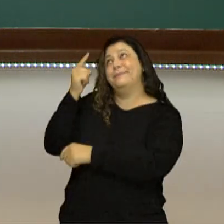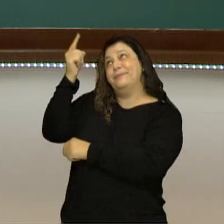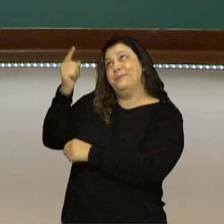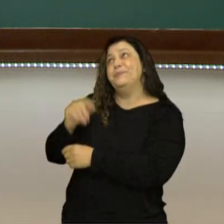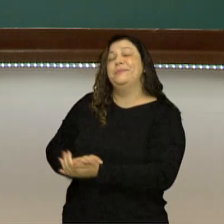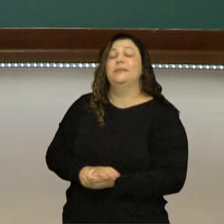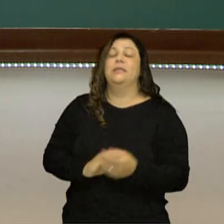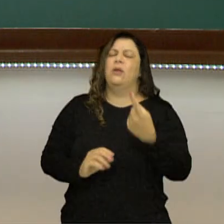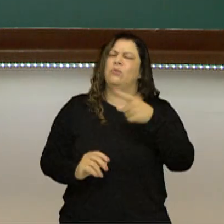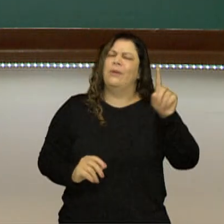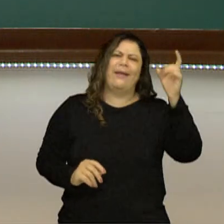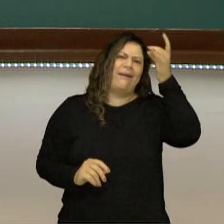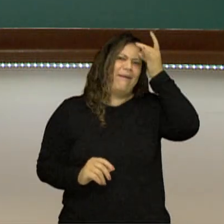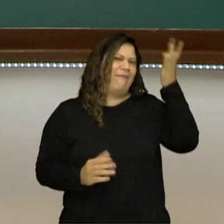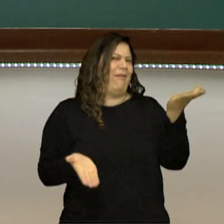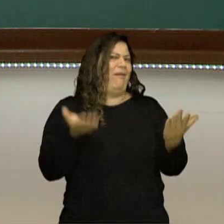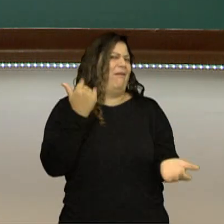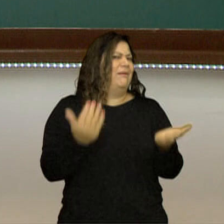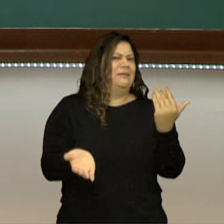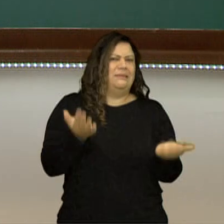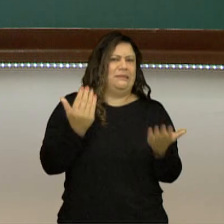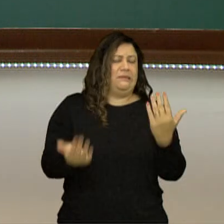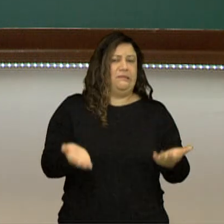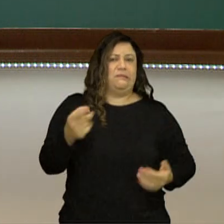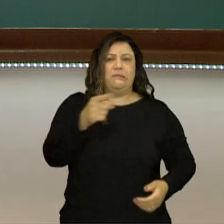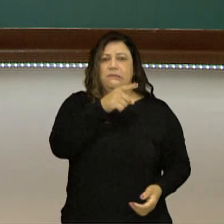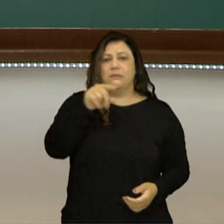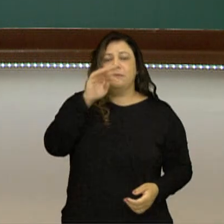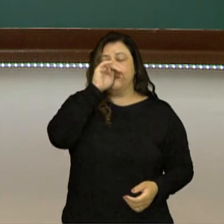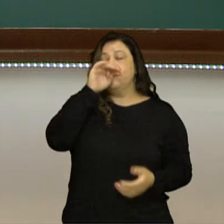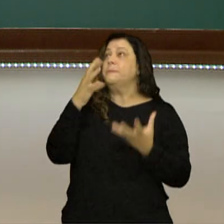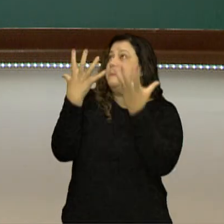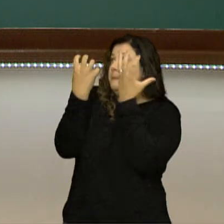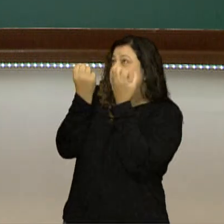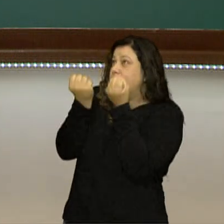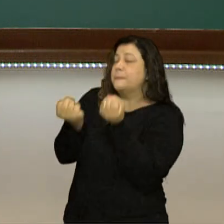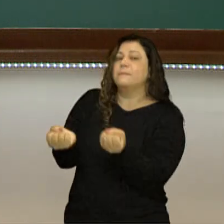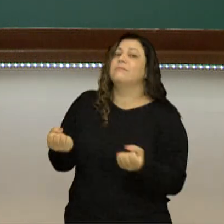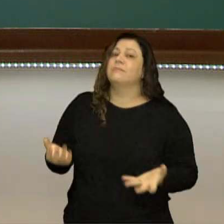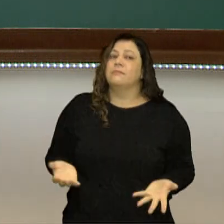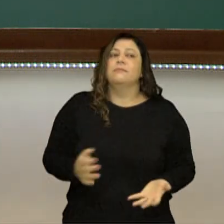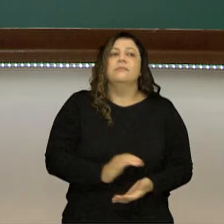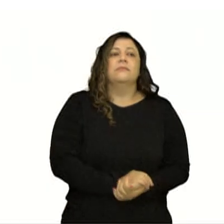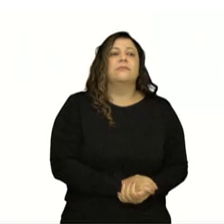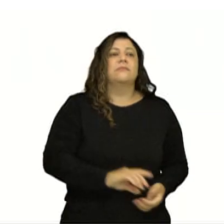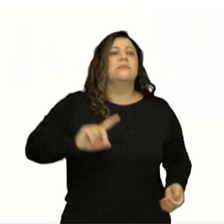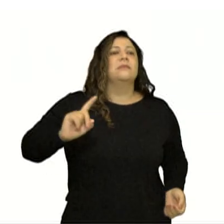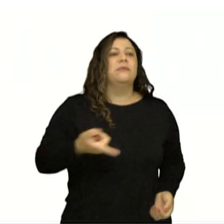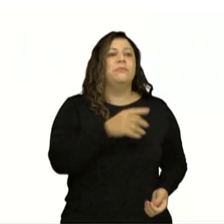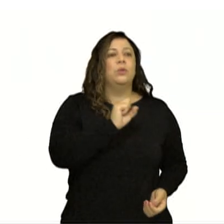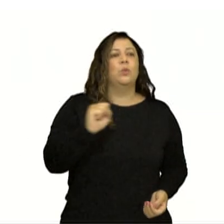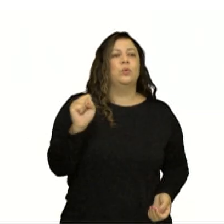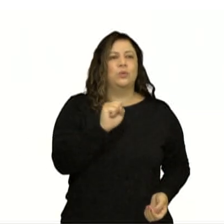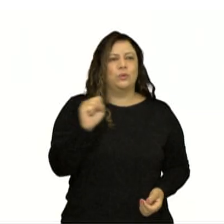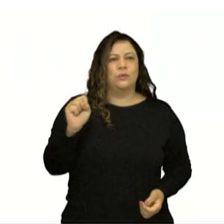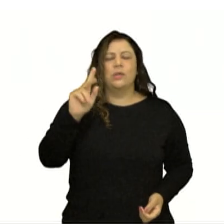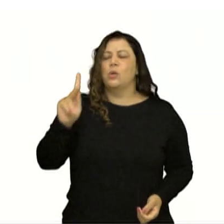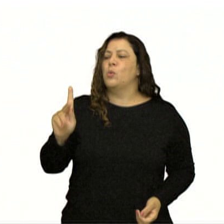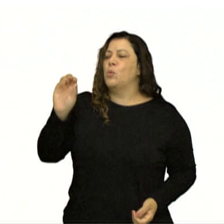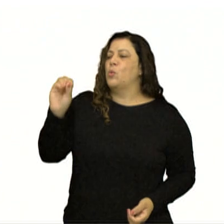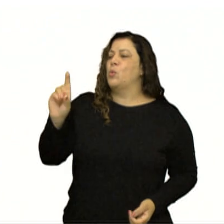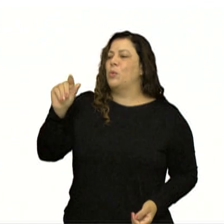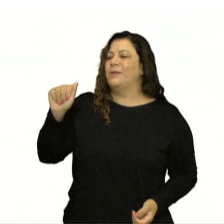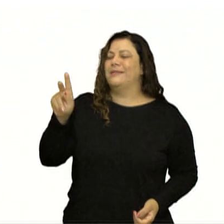era fácil não era leve não, tá, gente? Ela era pesada. Em 1888, olha aí a Kodak número 1,